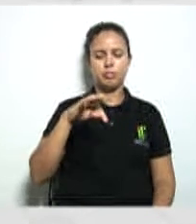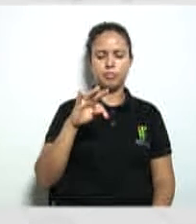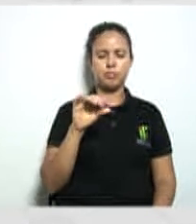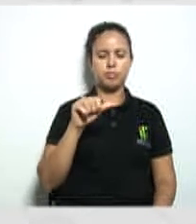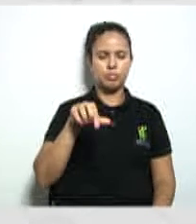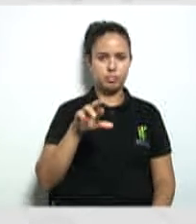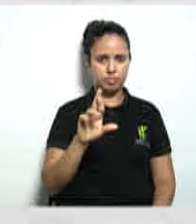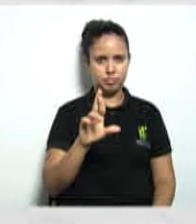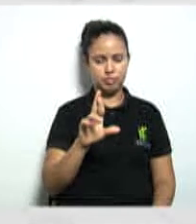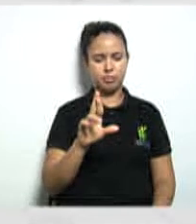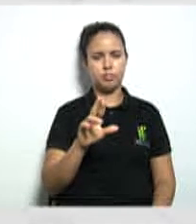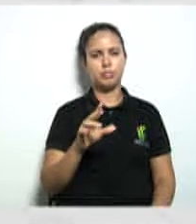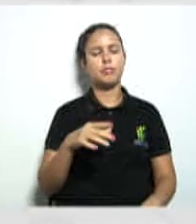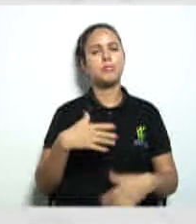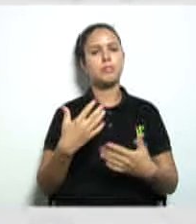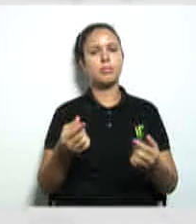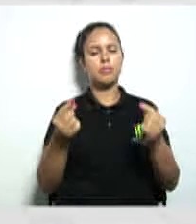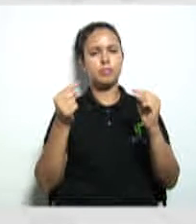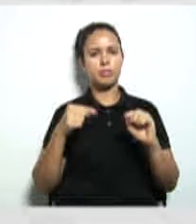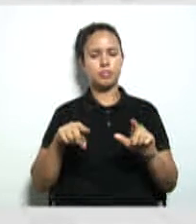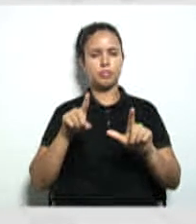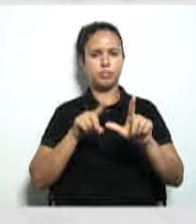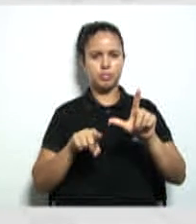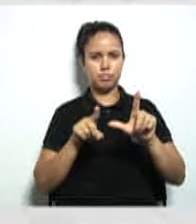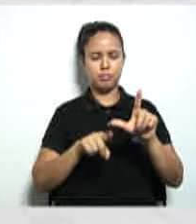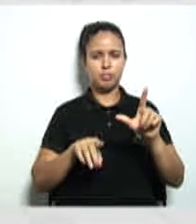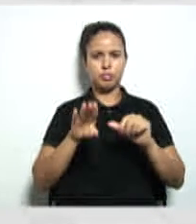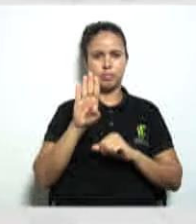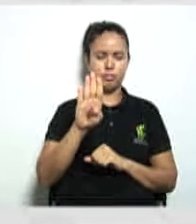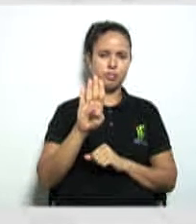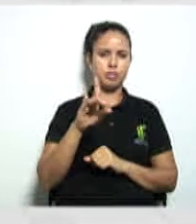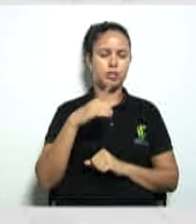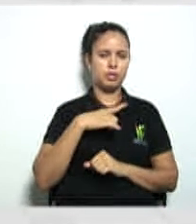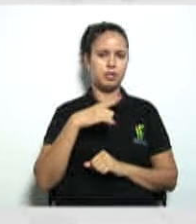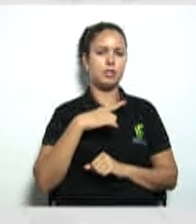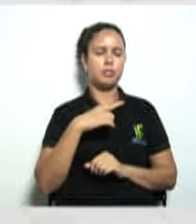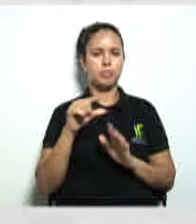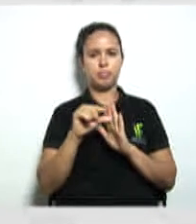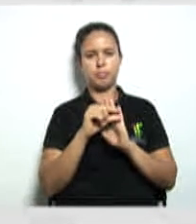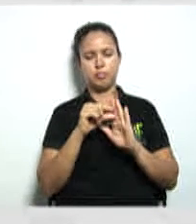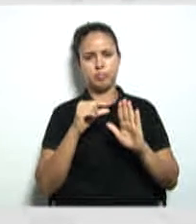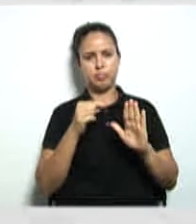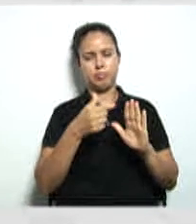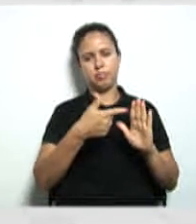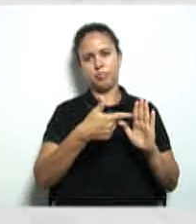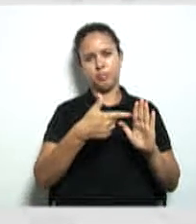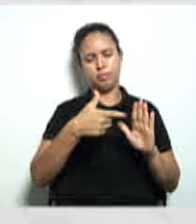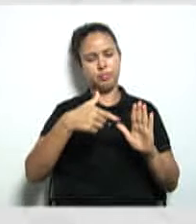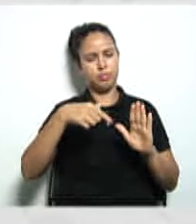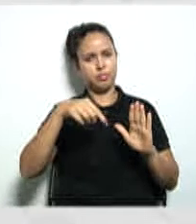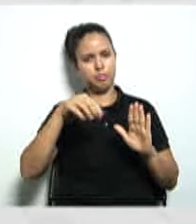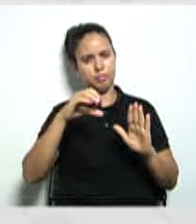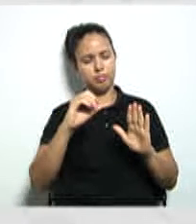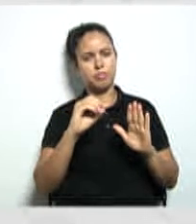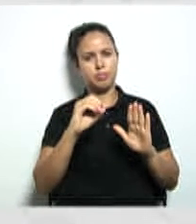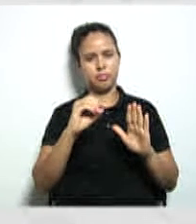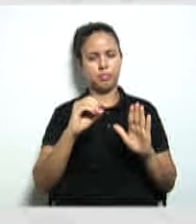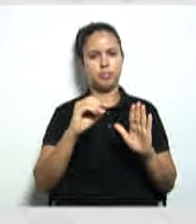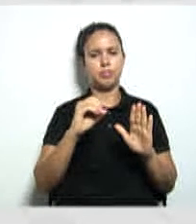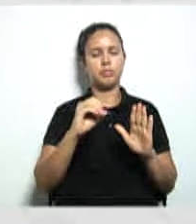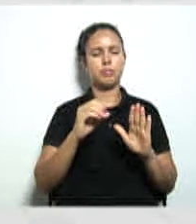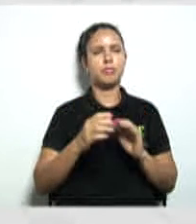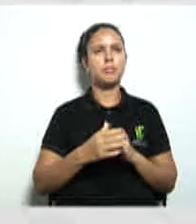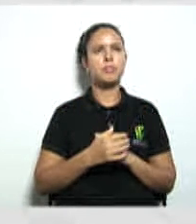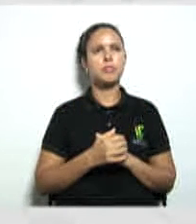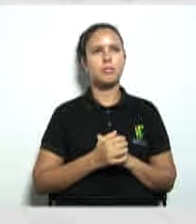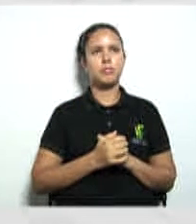letra B, temos o inciso 20, lá do artigo 5º ainda da Constituição Federal, né, da nossa Carta Magna. Diz o